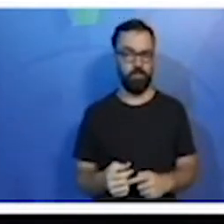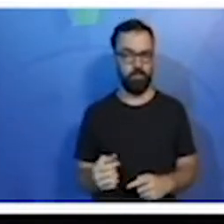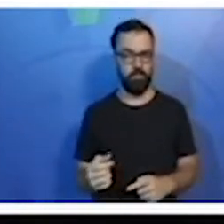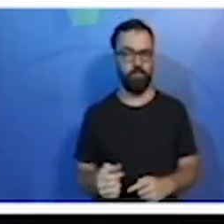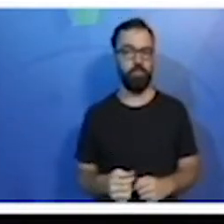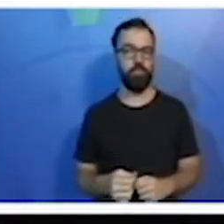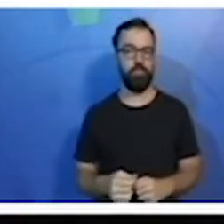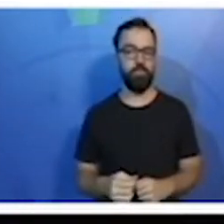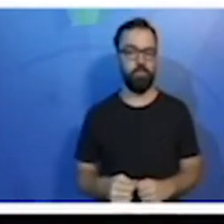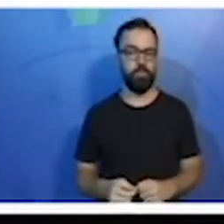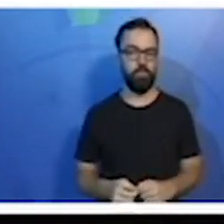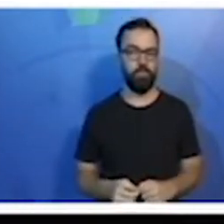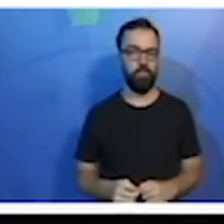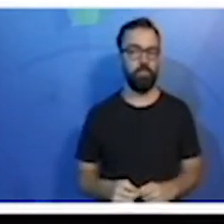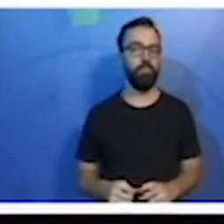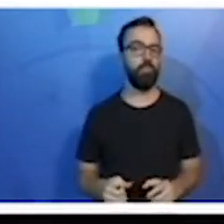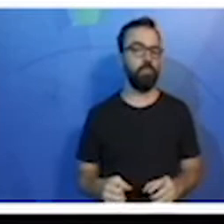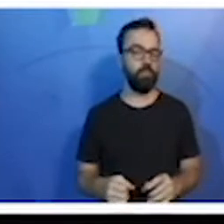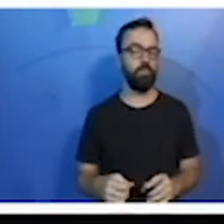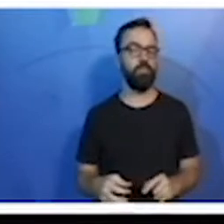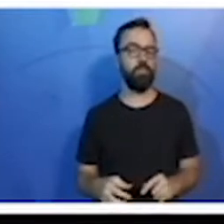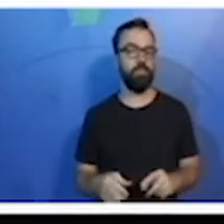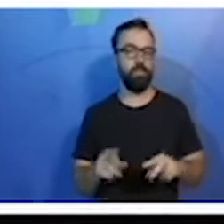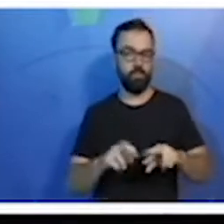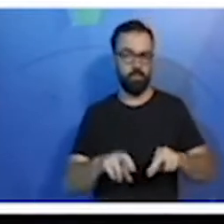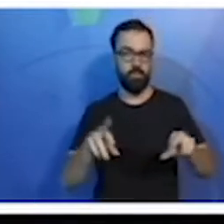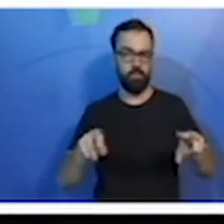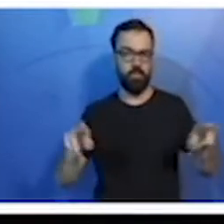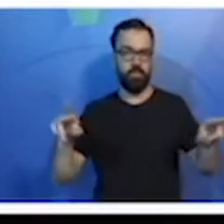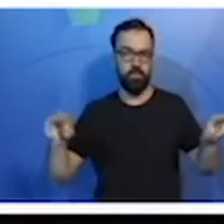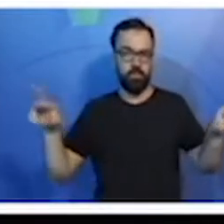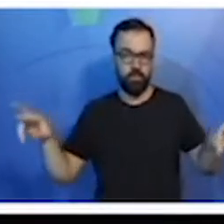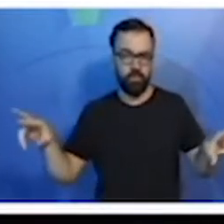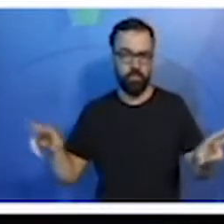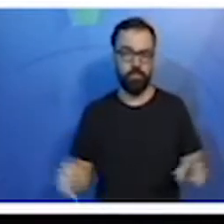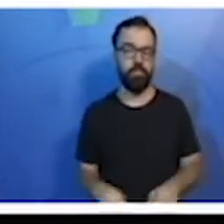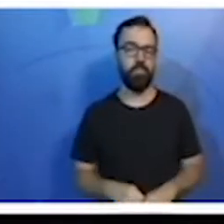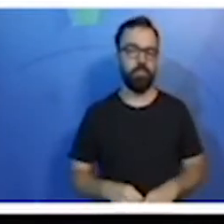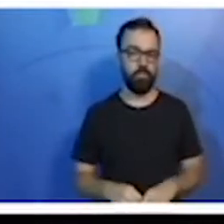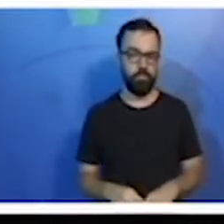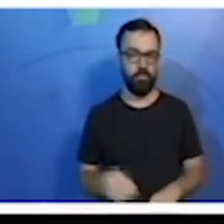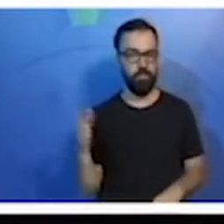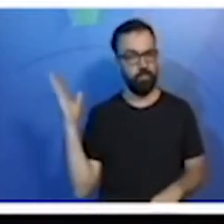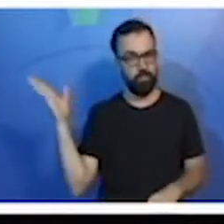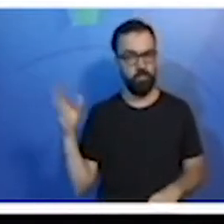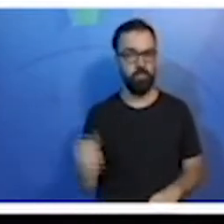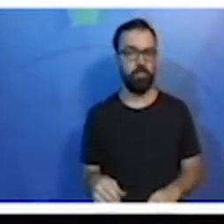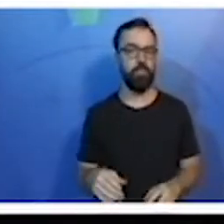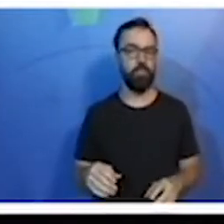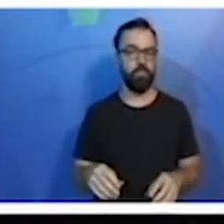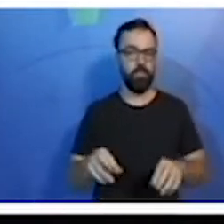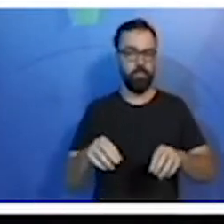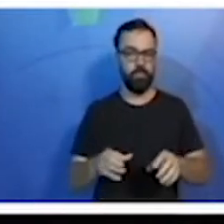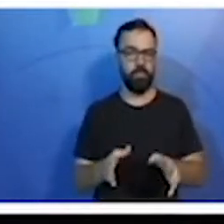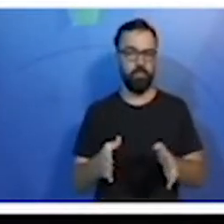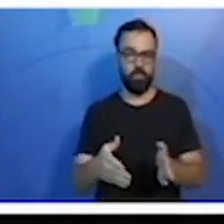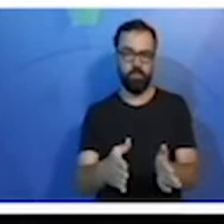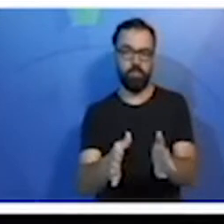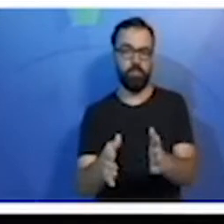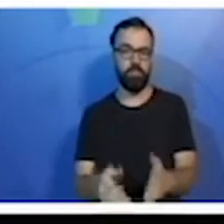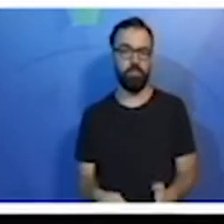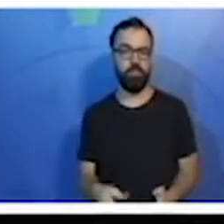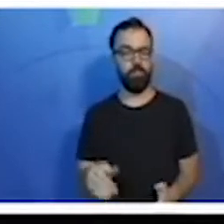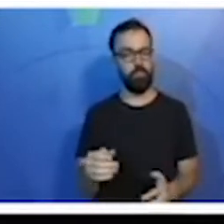competições e algumas tipos de competições que acontecem utilizando a bicicleta como ciclismo de estrada o ciclismo de pista